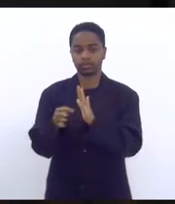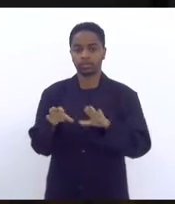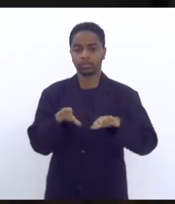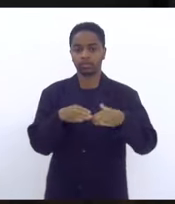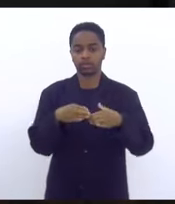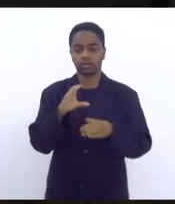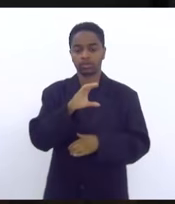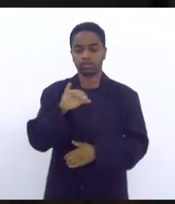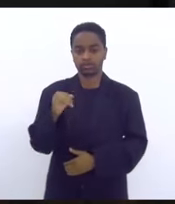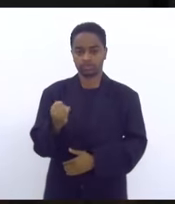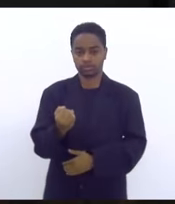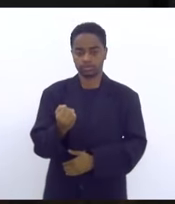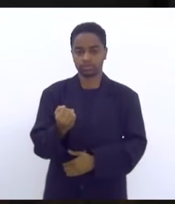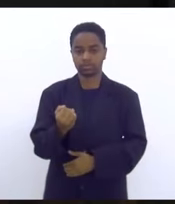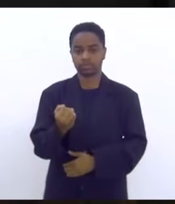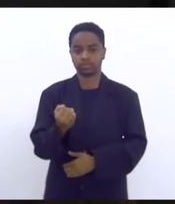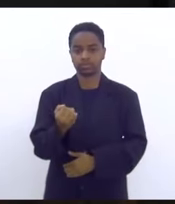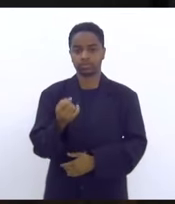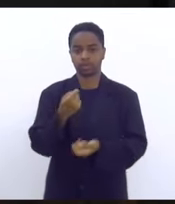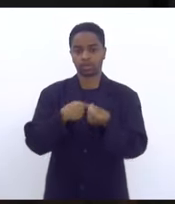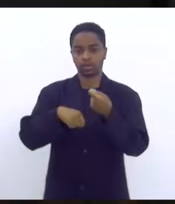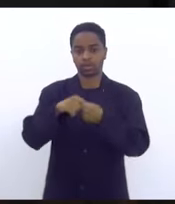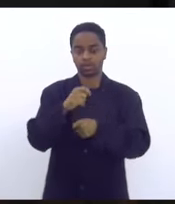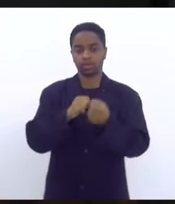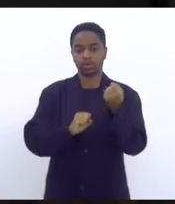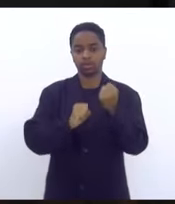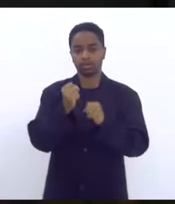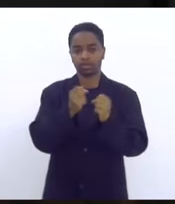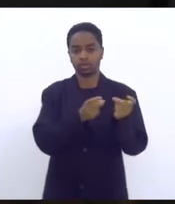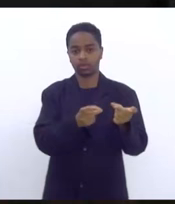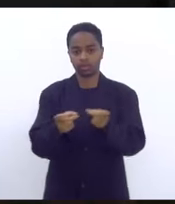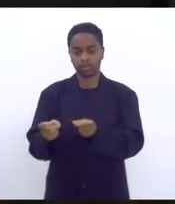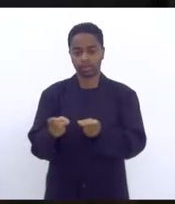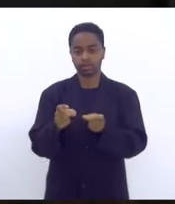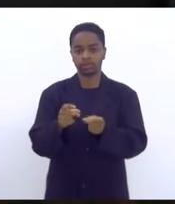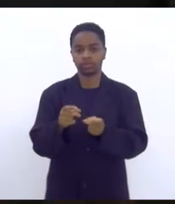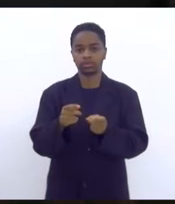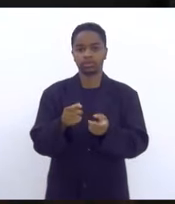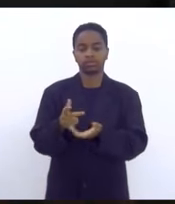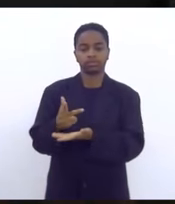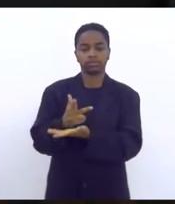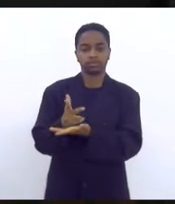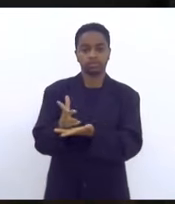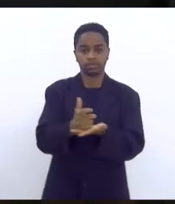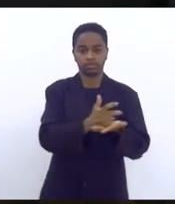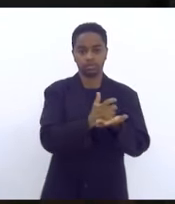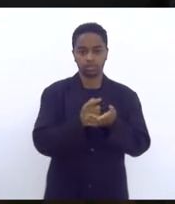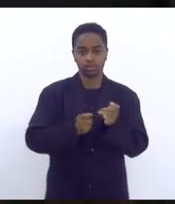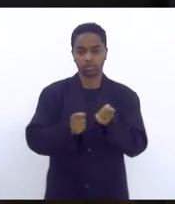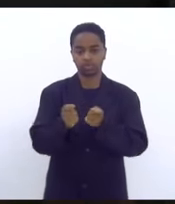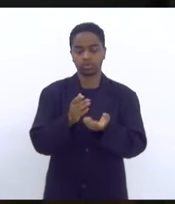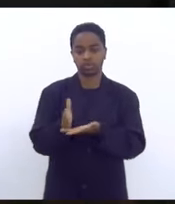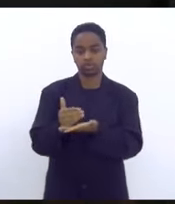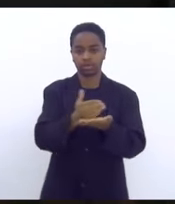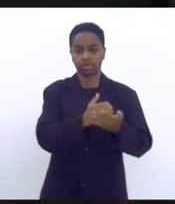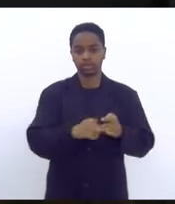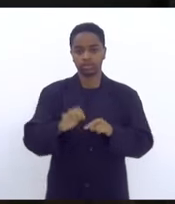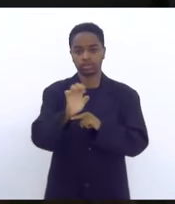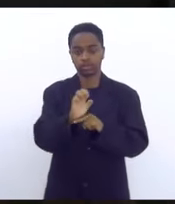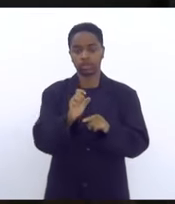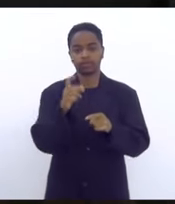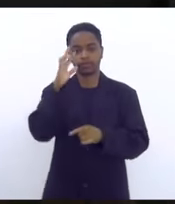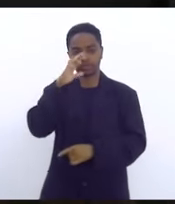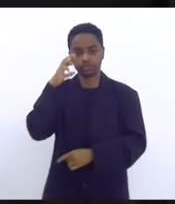comissões Constituição e Justiça, de Economia, Indústria e Comércio, de Tributação, Controle da Arrecadação Estadual, de Fiscalização